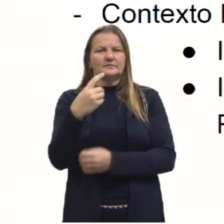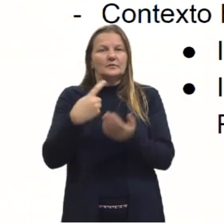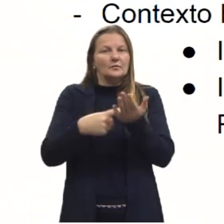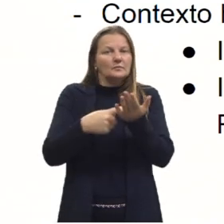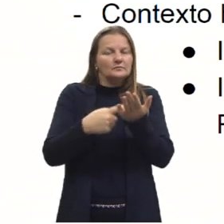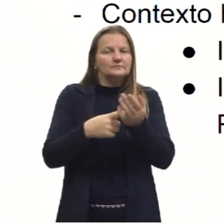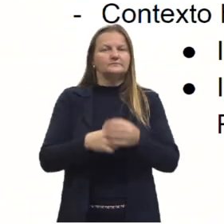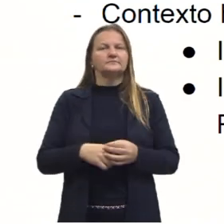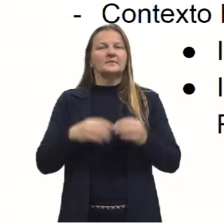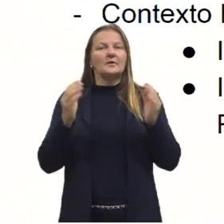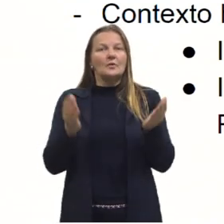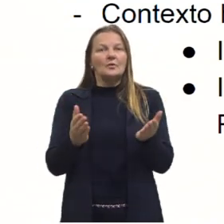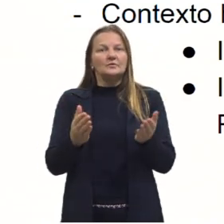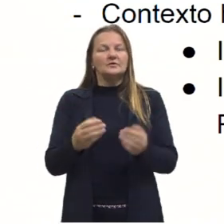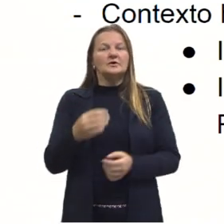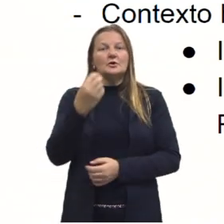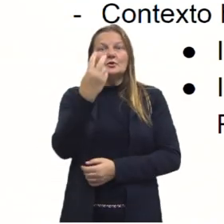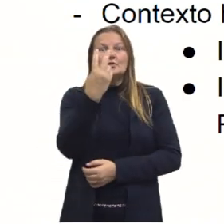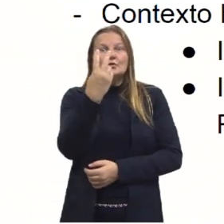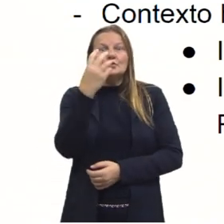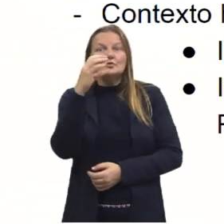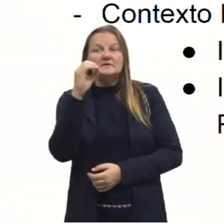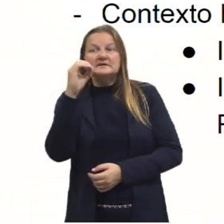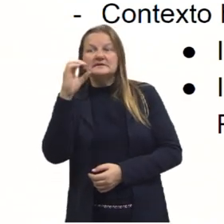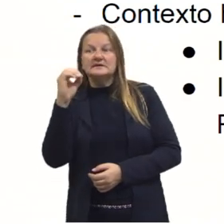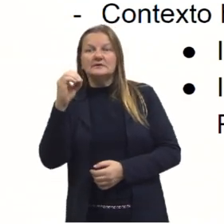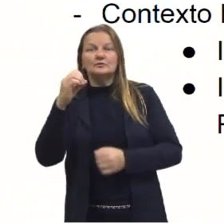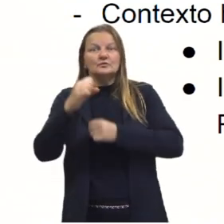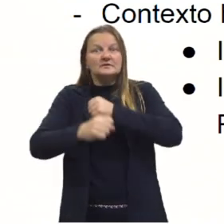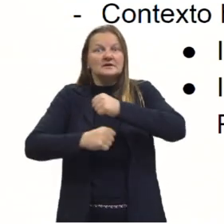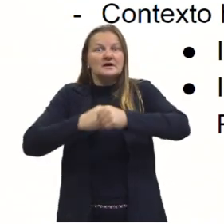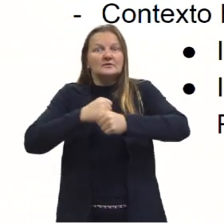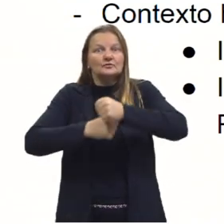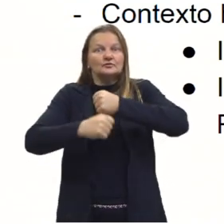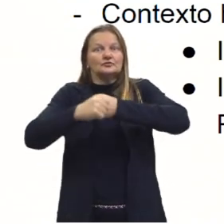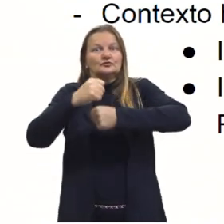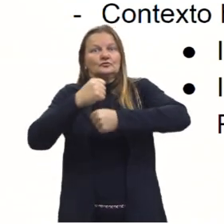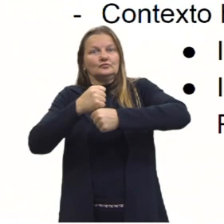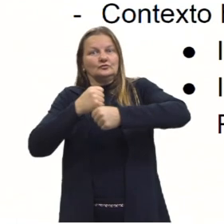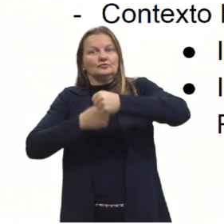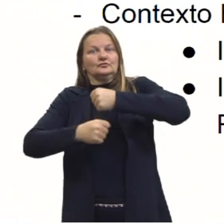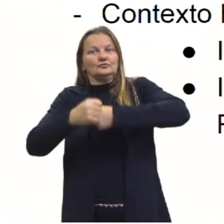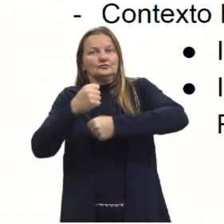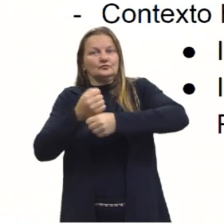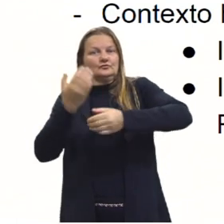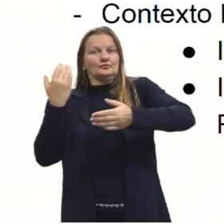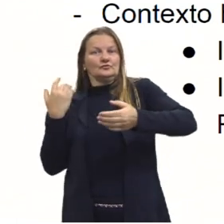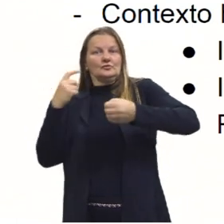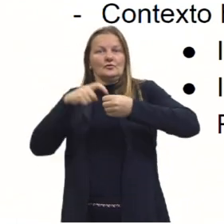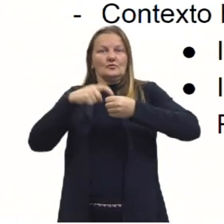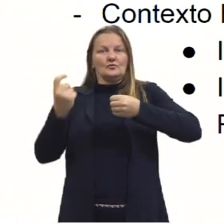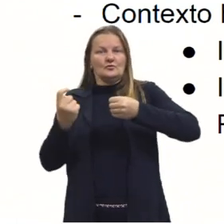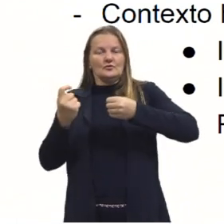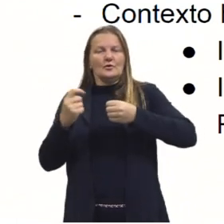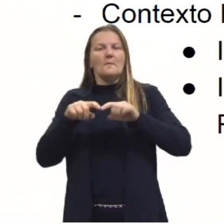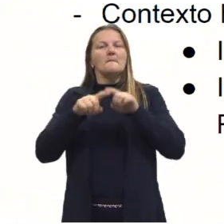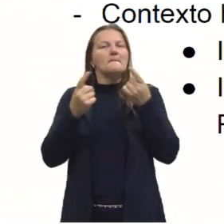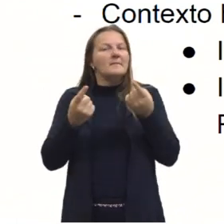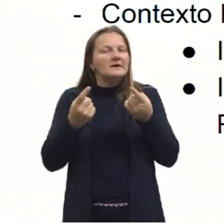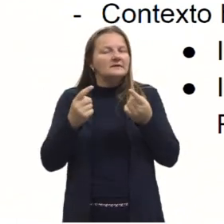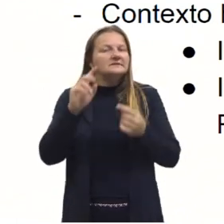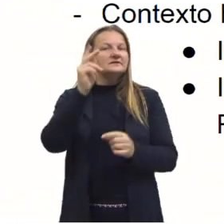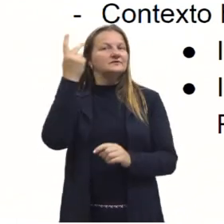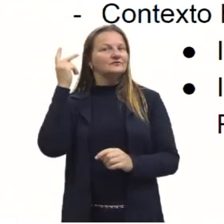excelente tá comemorando o Bicentenário da Independência 200 anos mas tudo é um processo